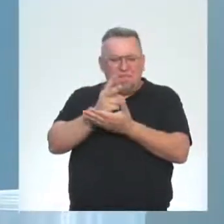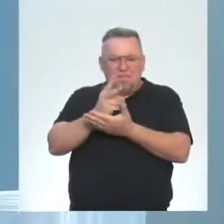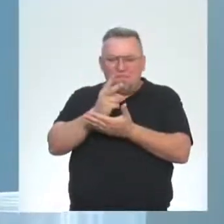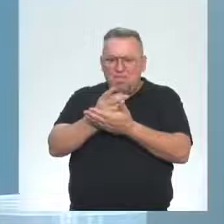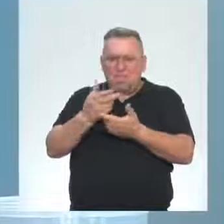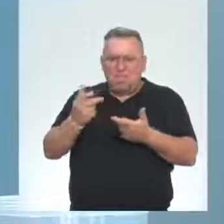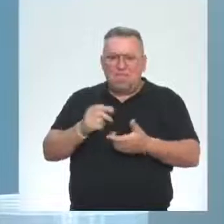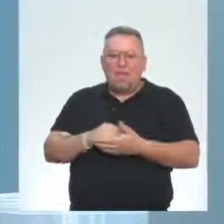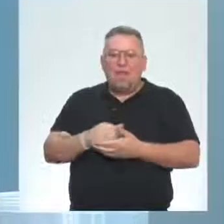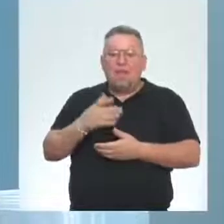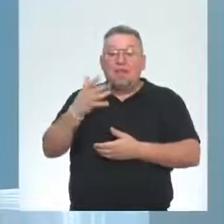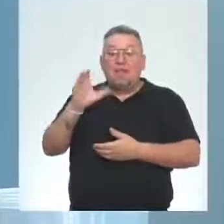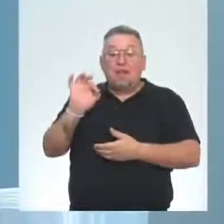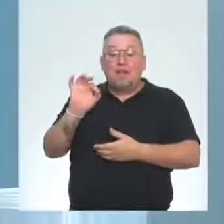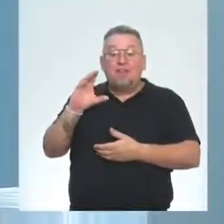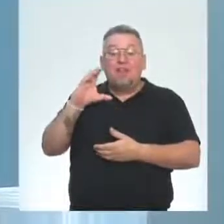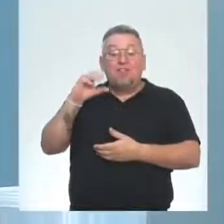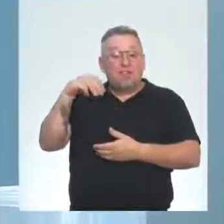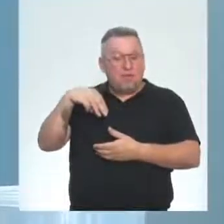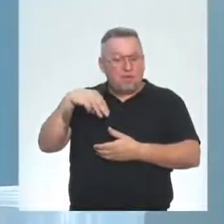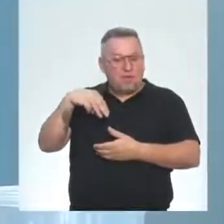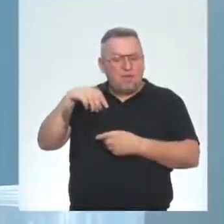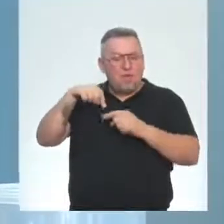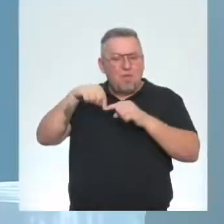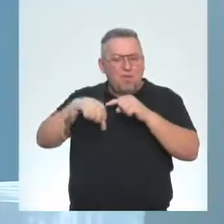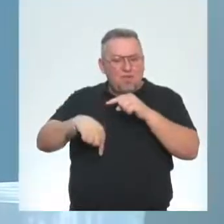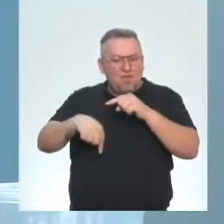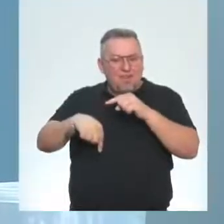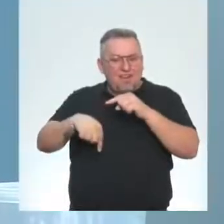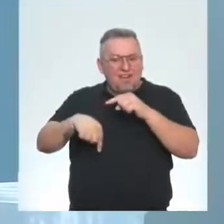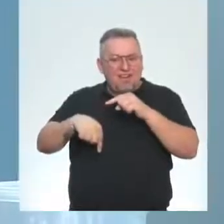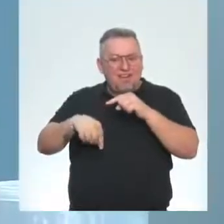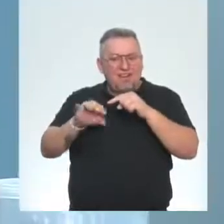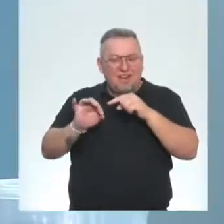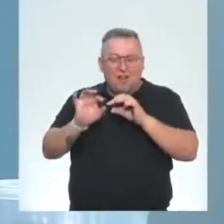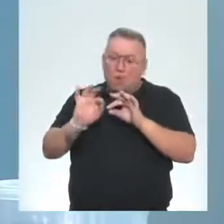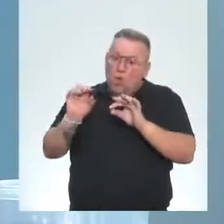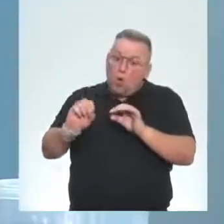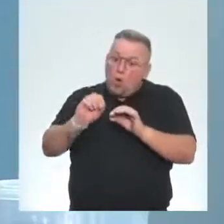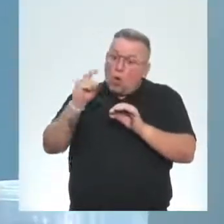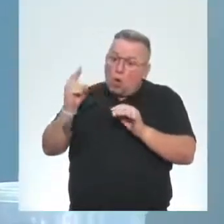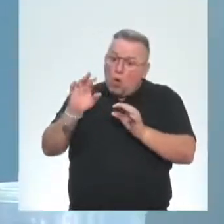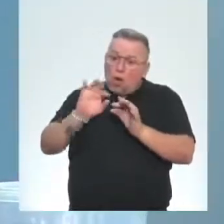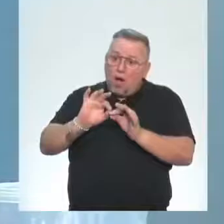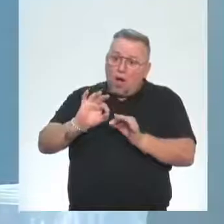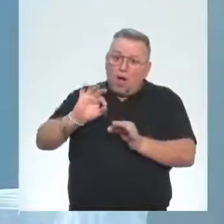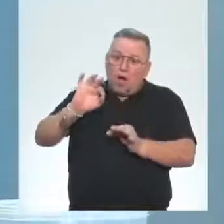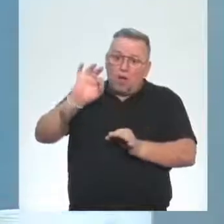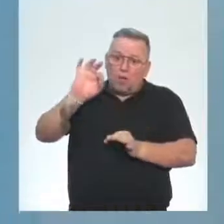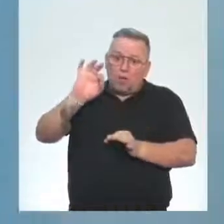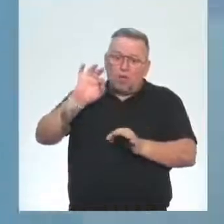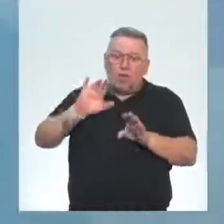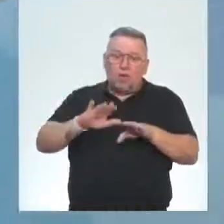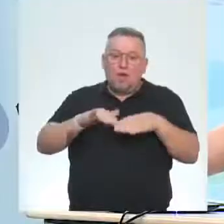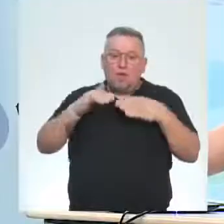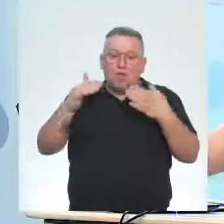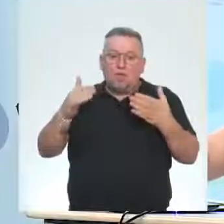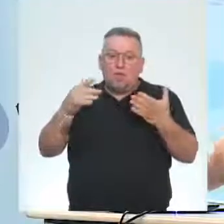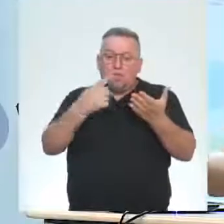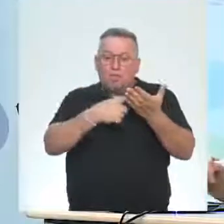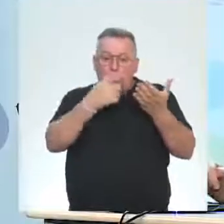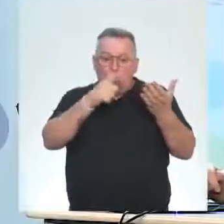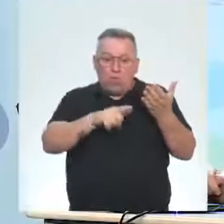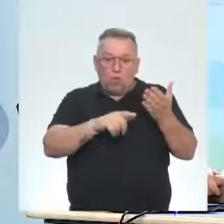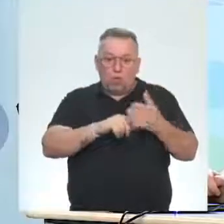medida. Ó, ele também tem 10 centímetros de profundidade, né? De altura, no caso aqui, né? Quando a gente mede o outro lado aqui, ó, tá